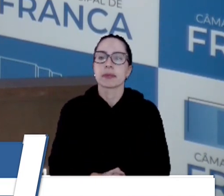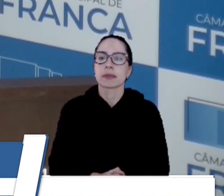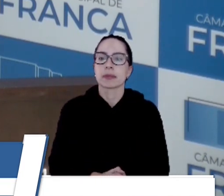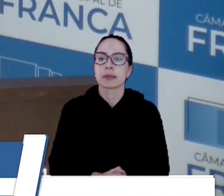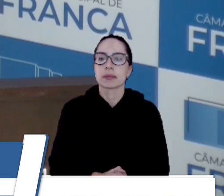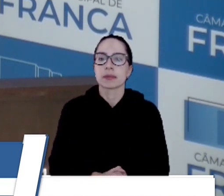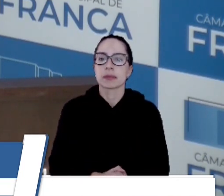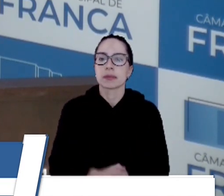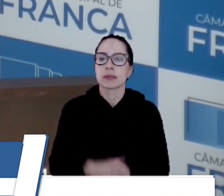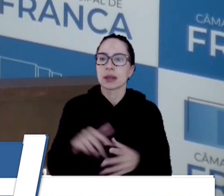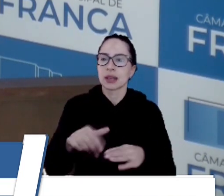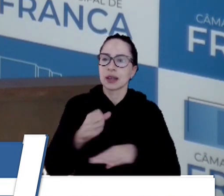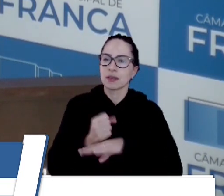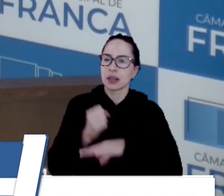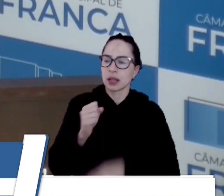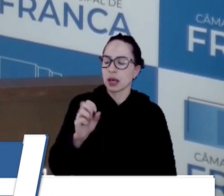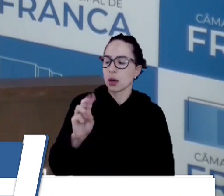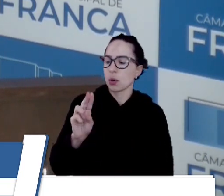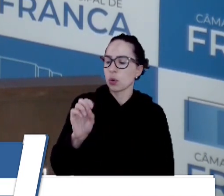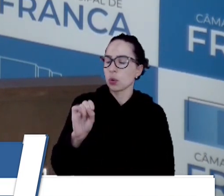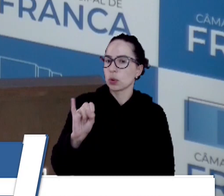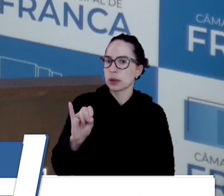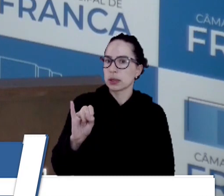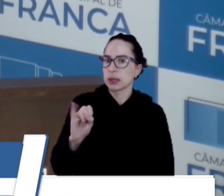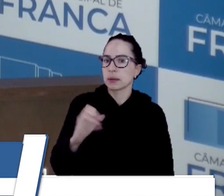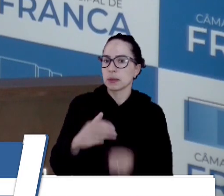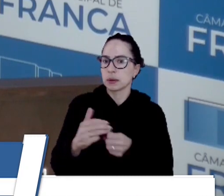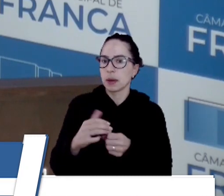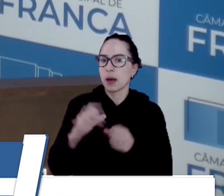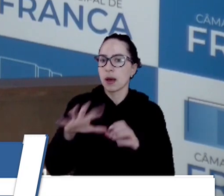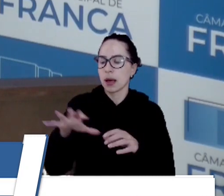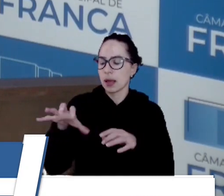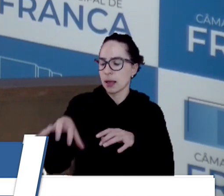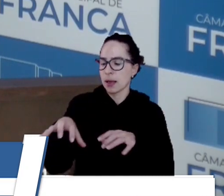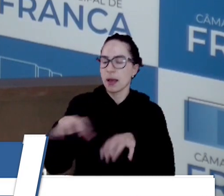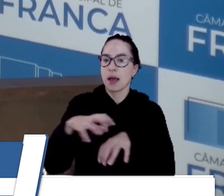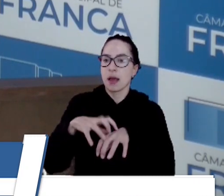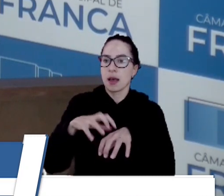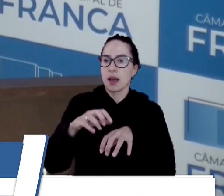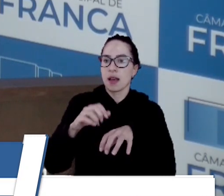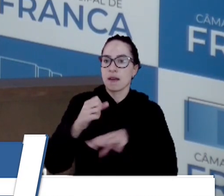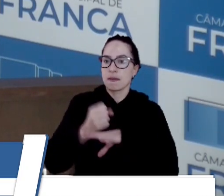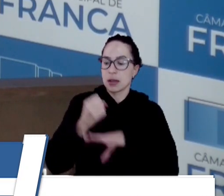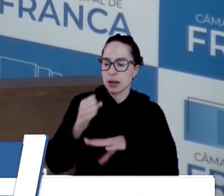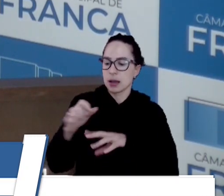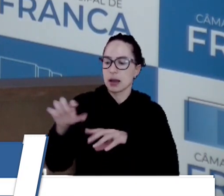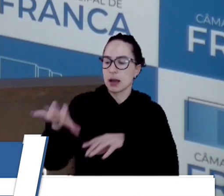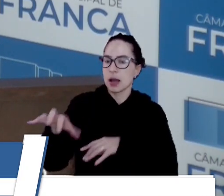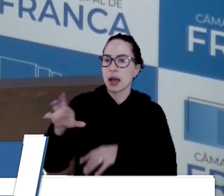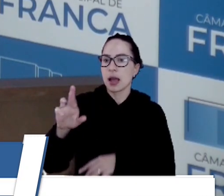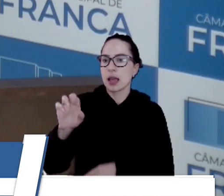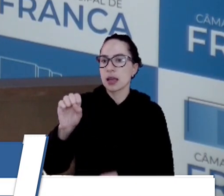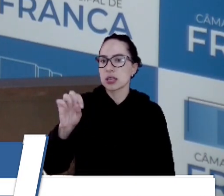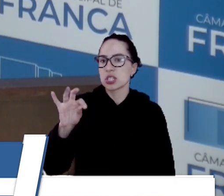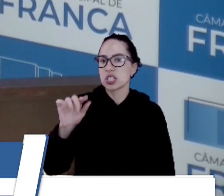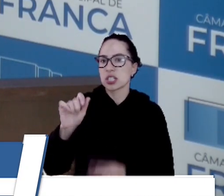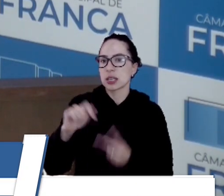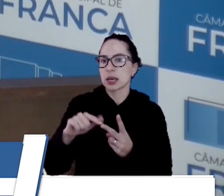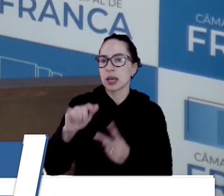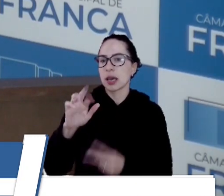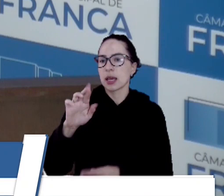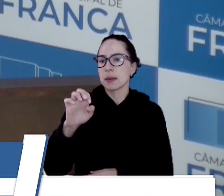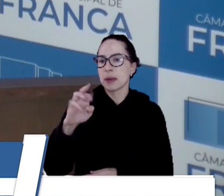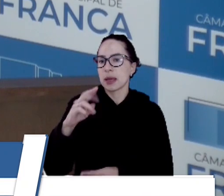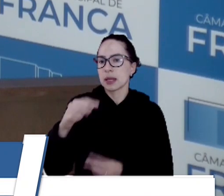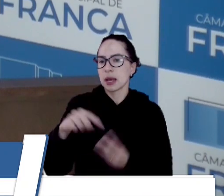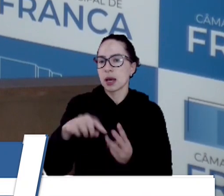Franca, a USE Intermunicipal de Franca é composta por Franca, Restinga, Ribeirão Corrente, São José da Bela